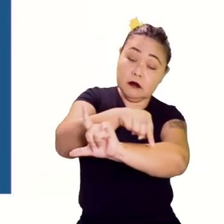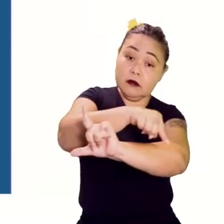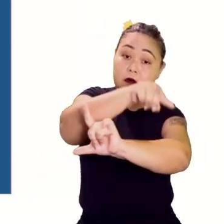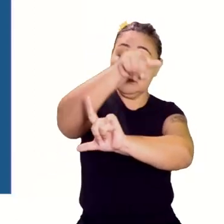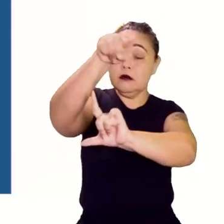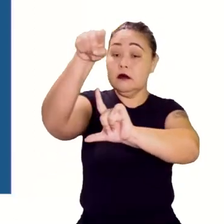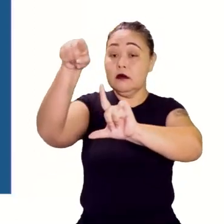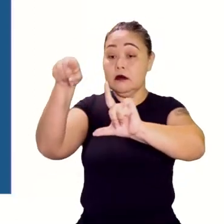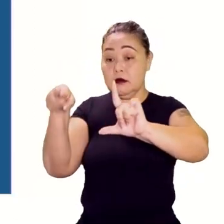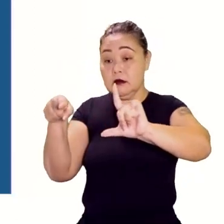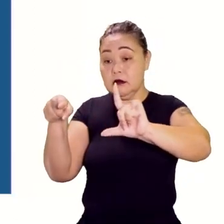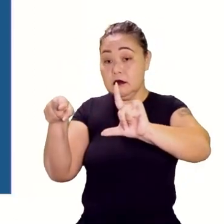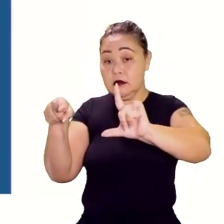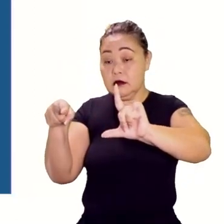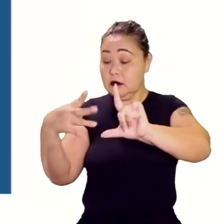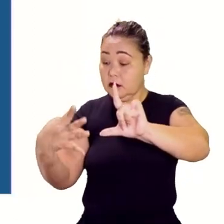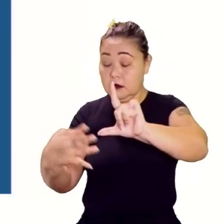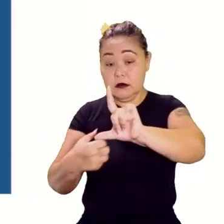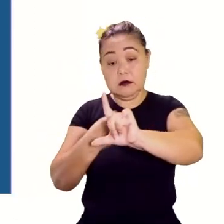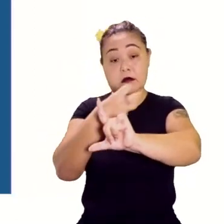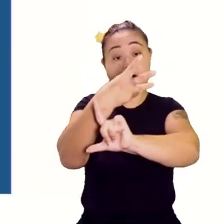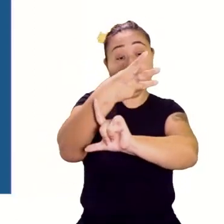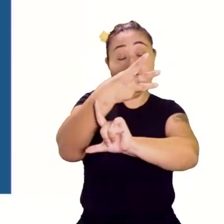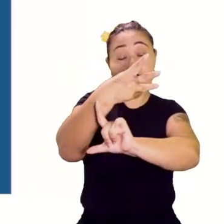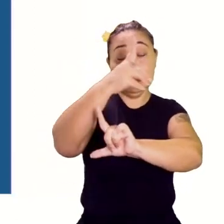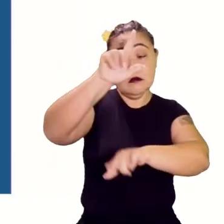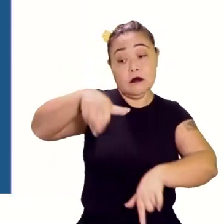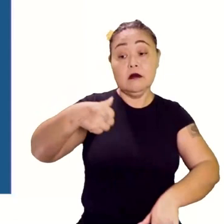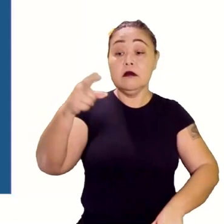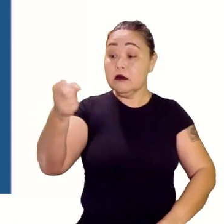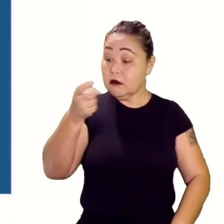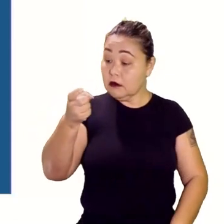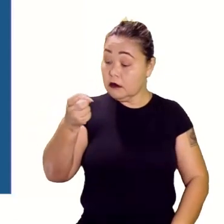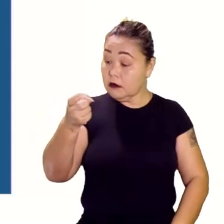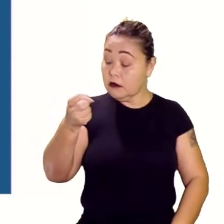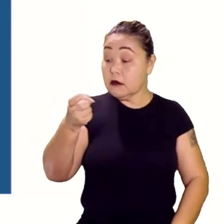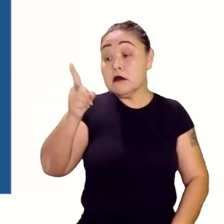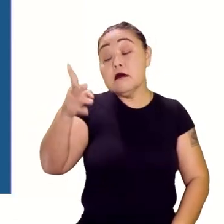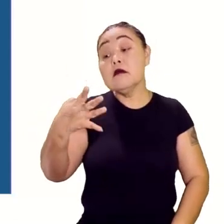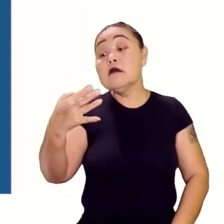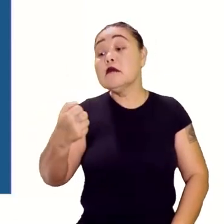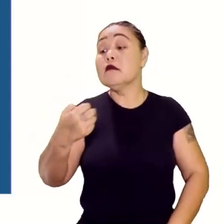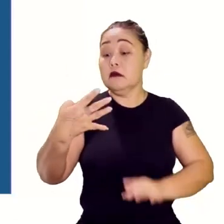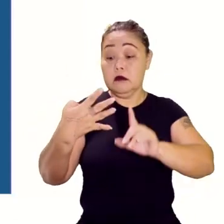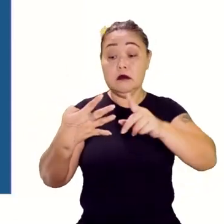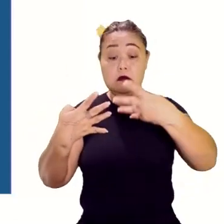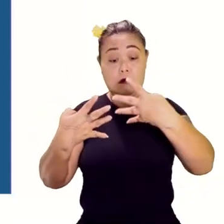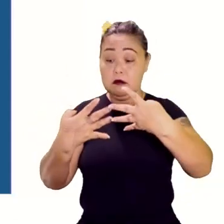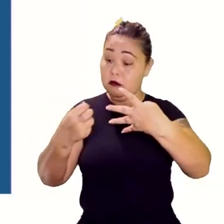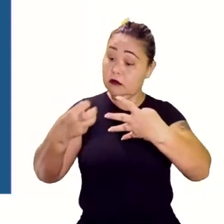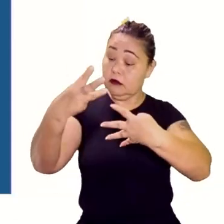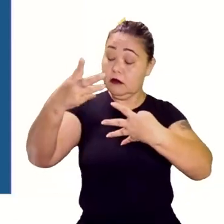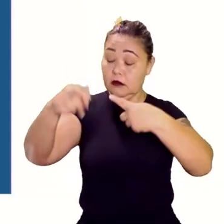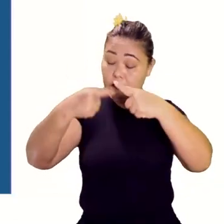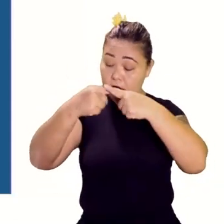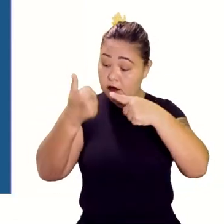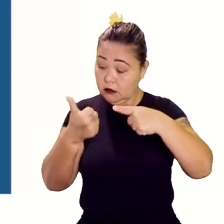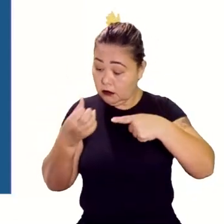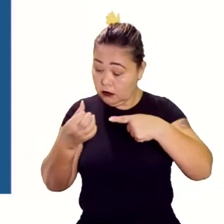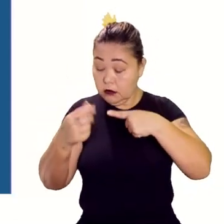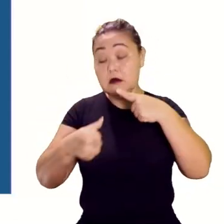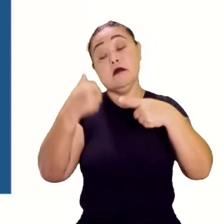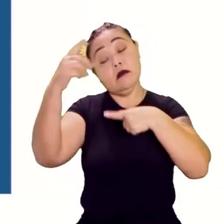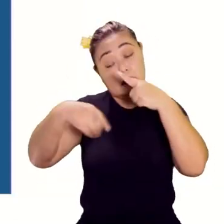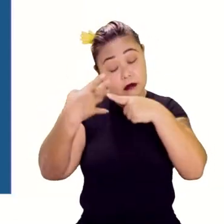esse vai dar esse. Então, eu tenho que 4 elevado ao cubo dá x. Quanto é 4 elevado ao cubo? 4 vezes 4,